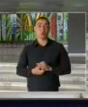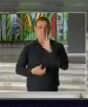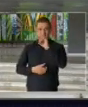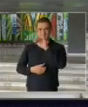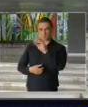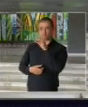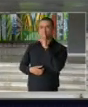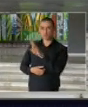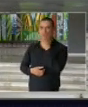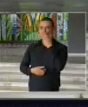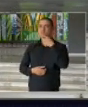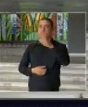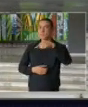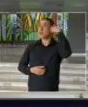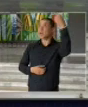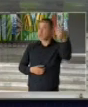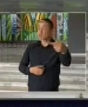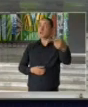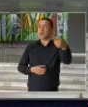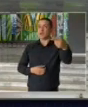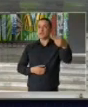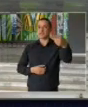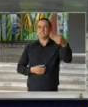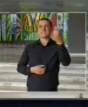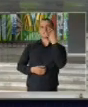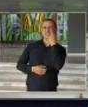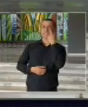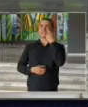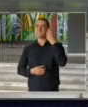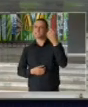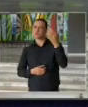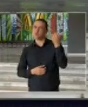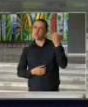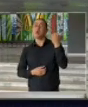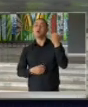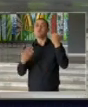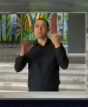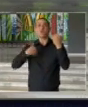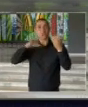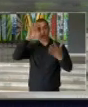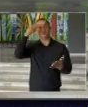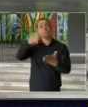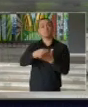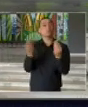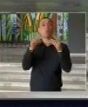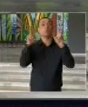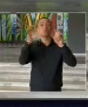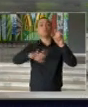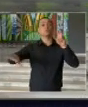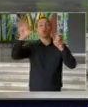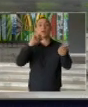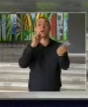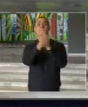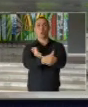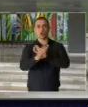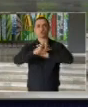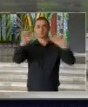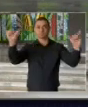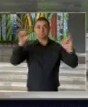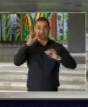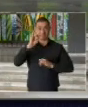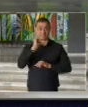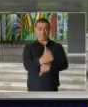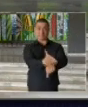tudo. Rosinha, beijo no seu coração. O Marco Lemão está aqui. Bom dia, abraços.